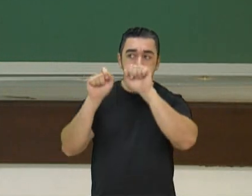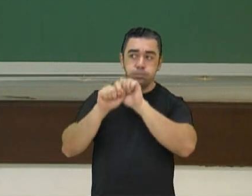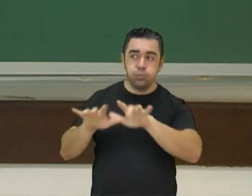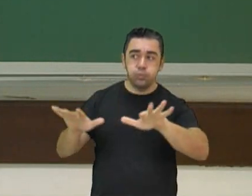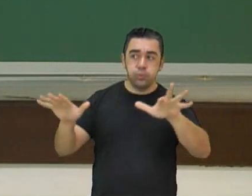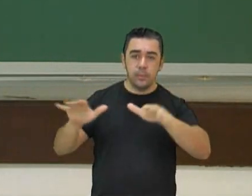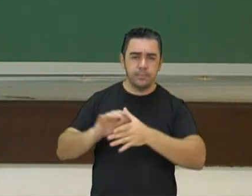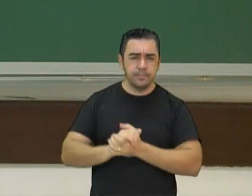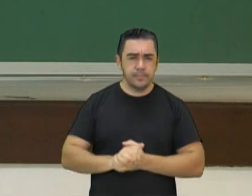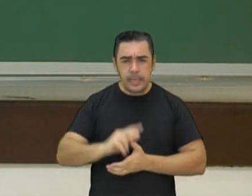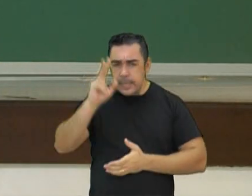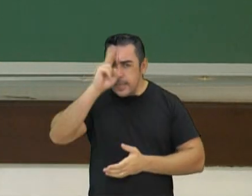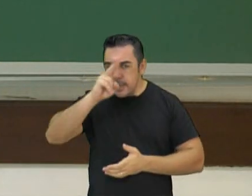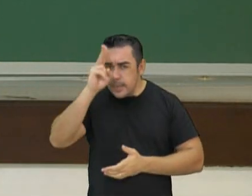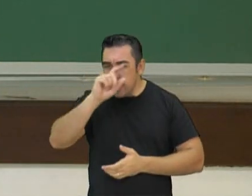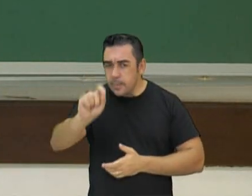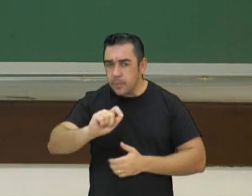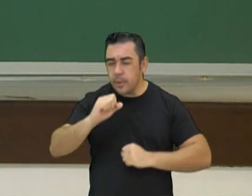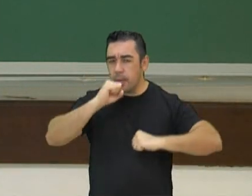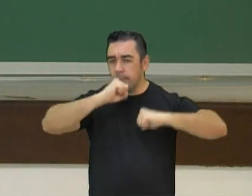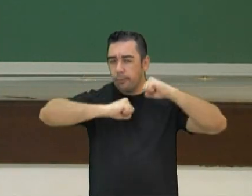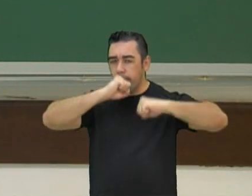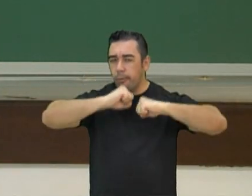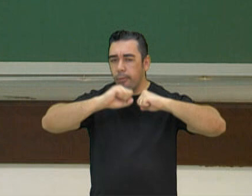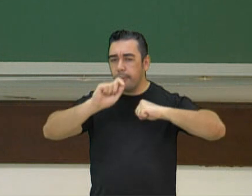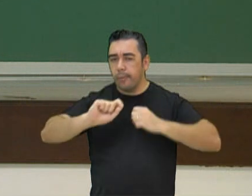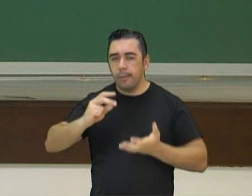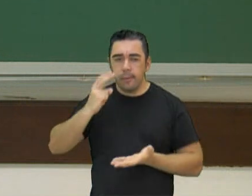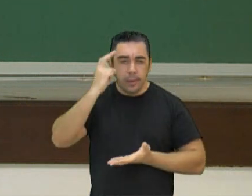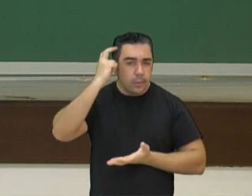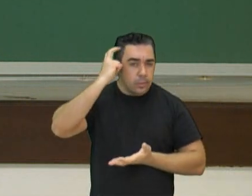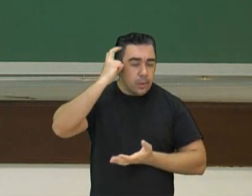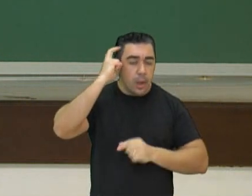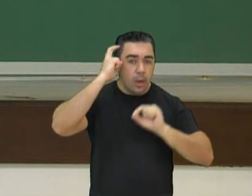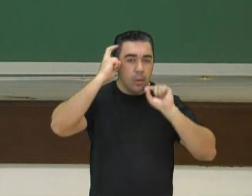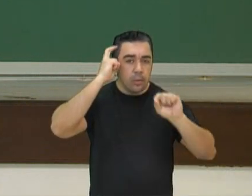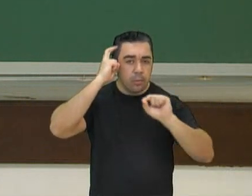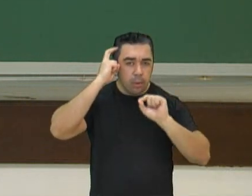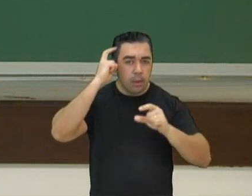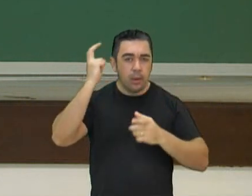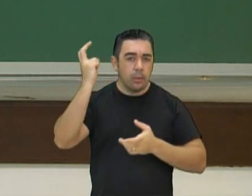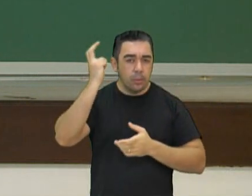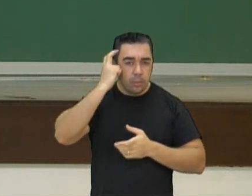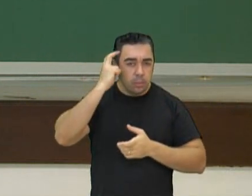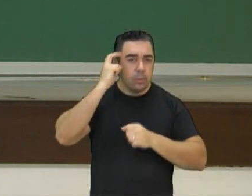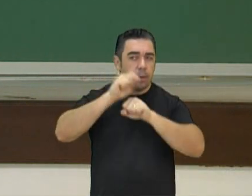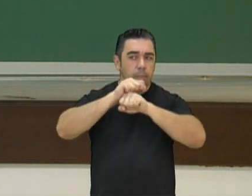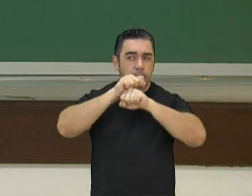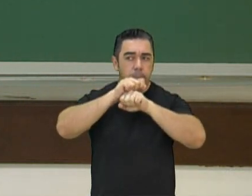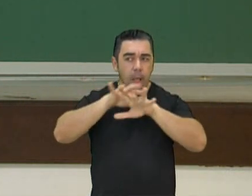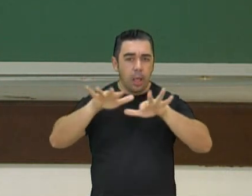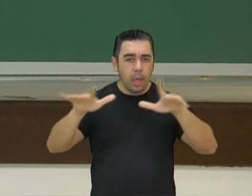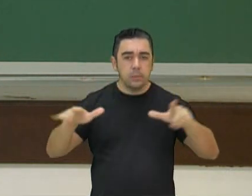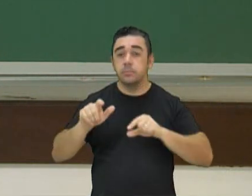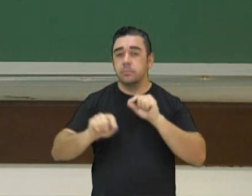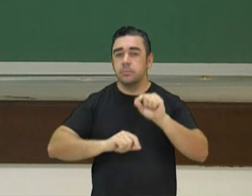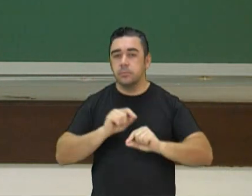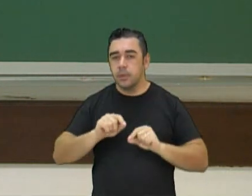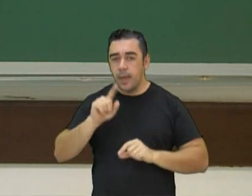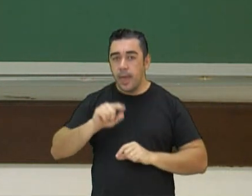lembram lá, indústria cultural, os produtos culturais começaram a ser produzidos de